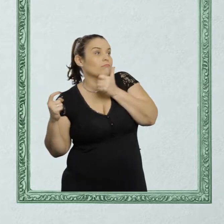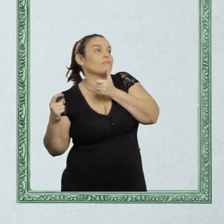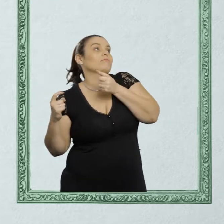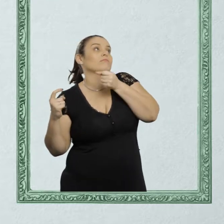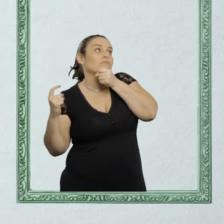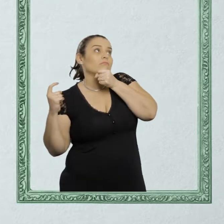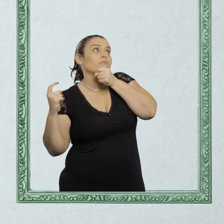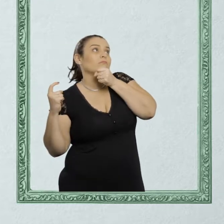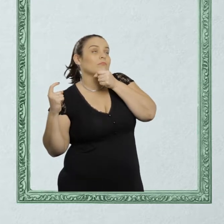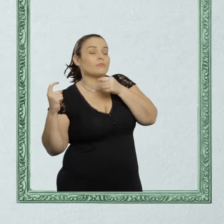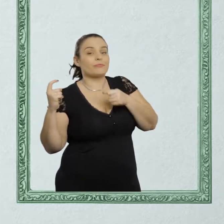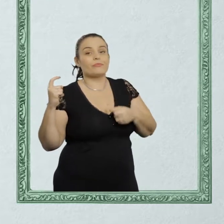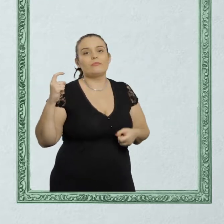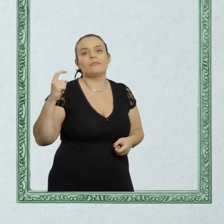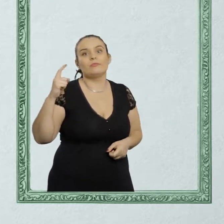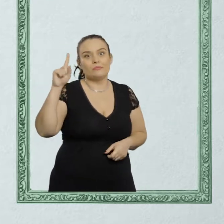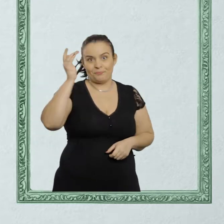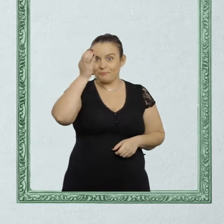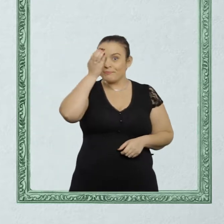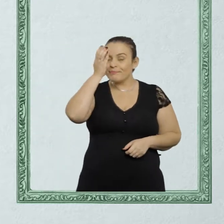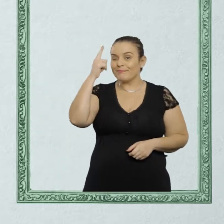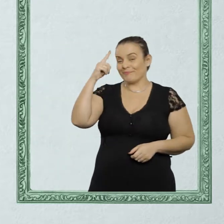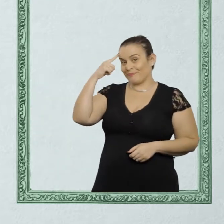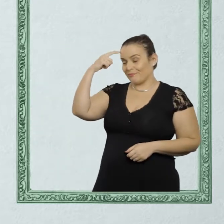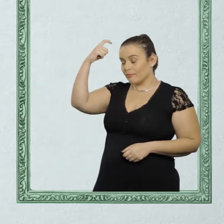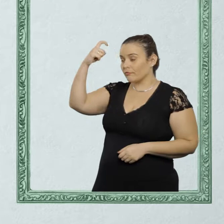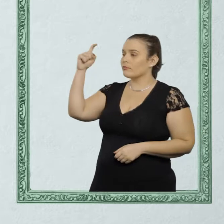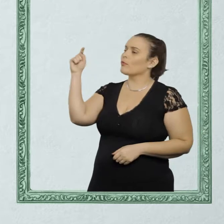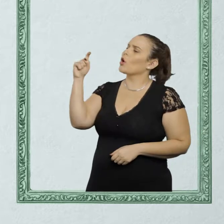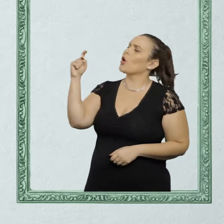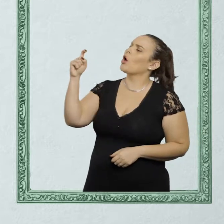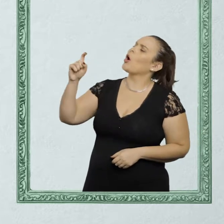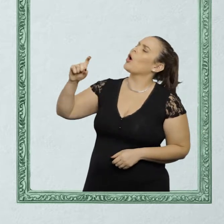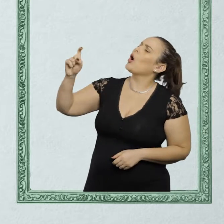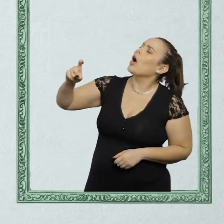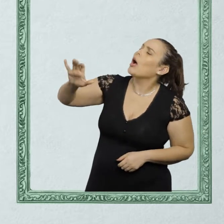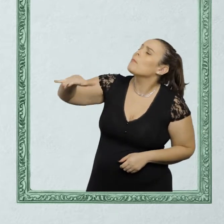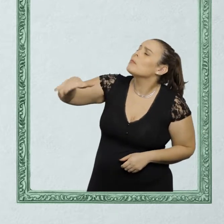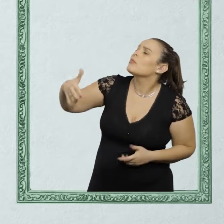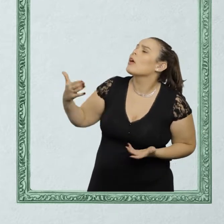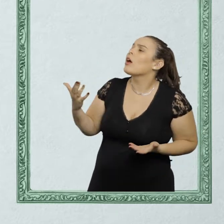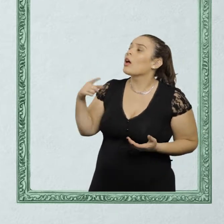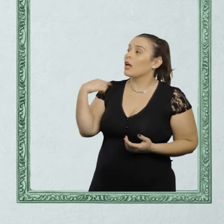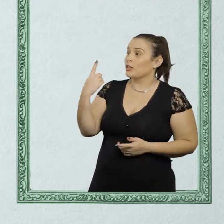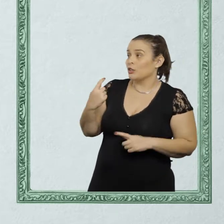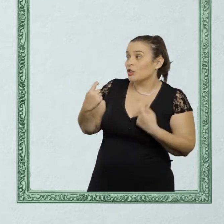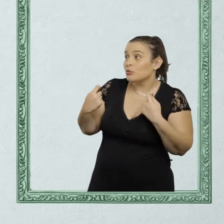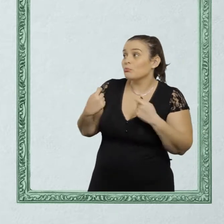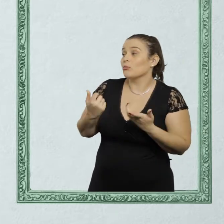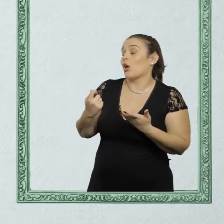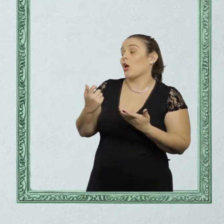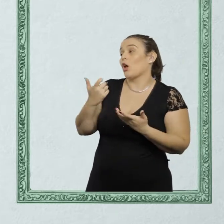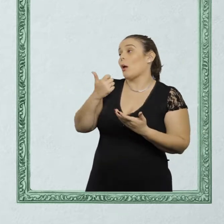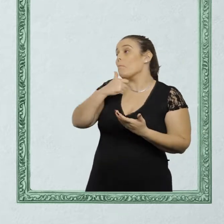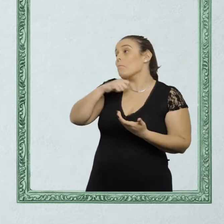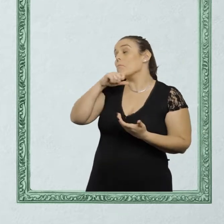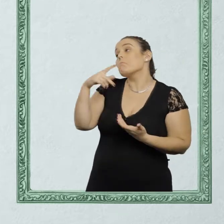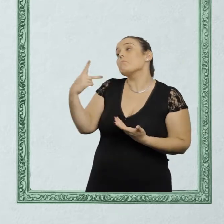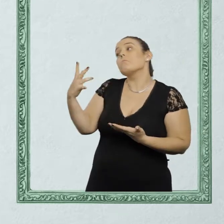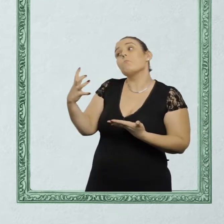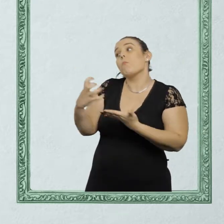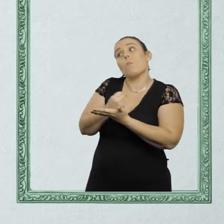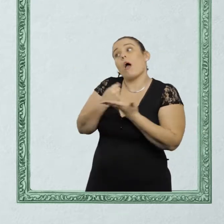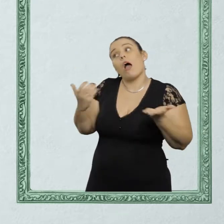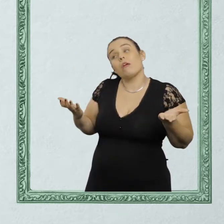mãe. Barrica teve uma ideia e disse: Capitão, a gente pode roubar